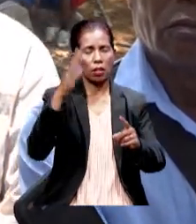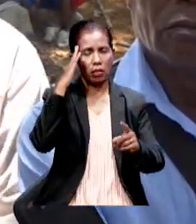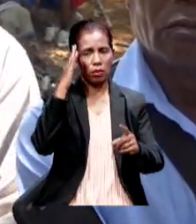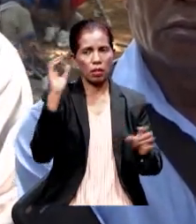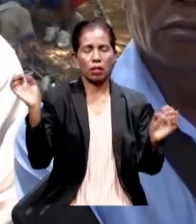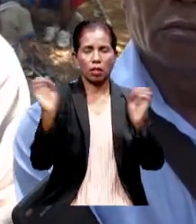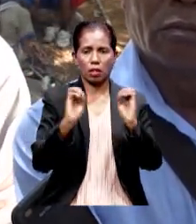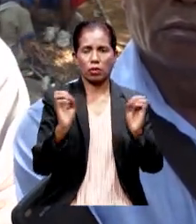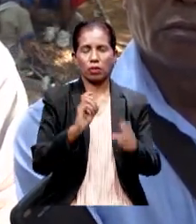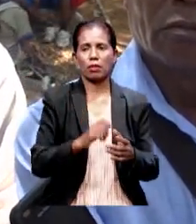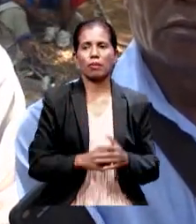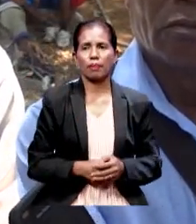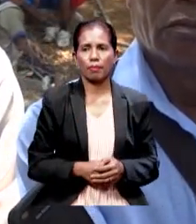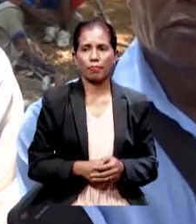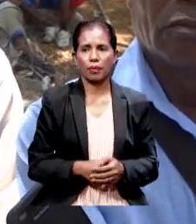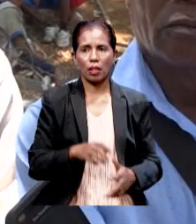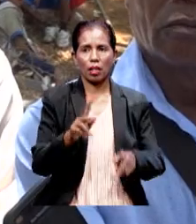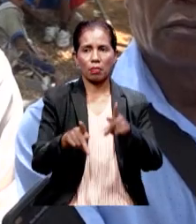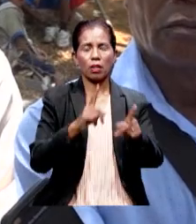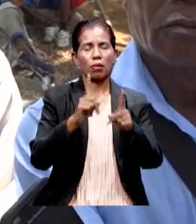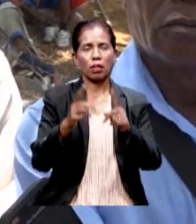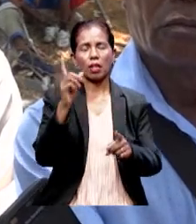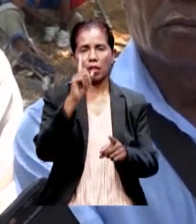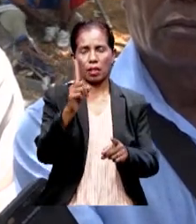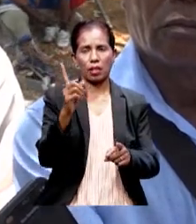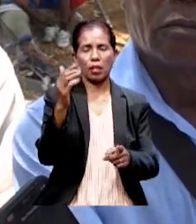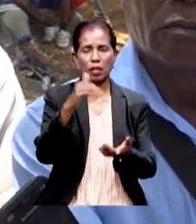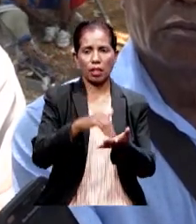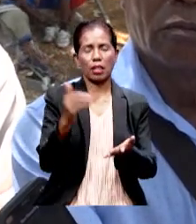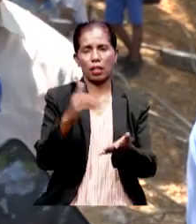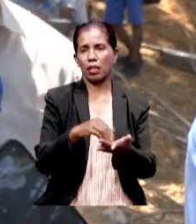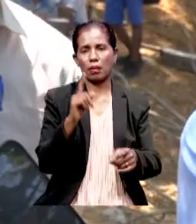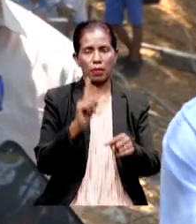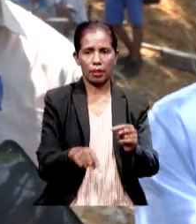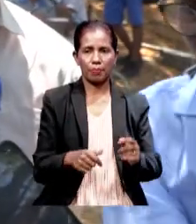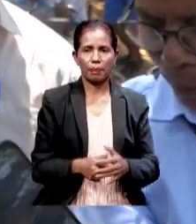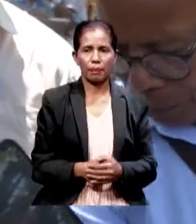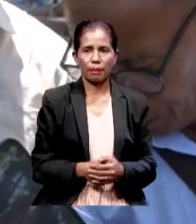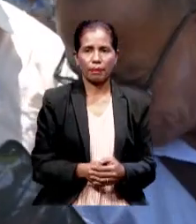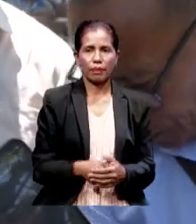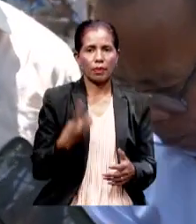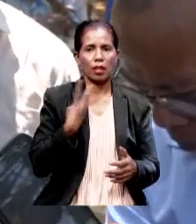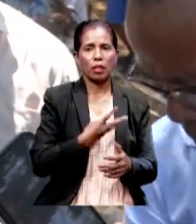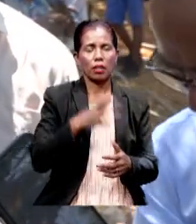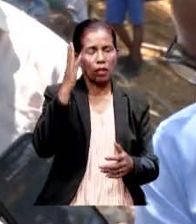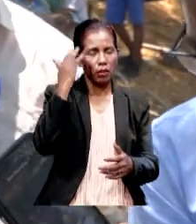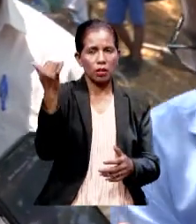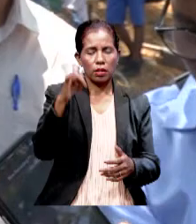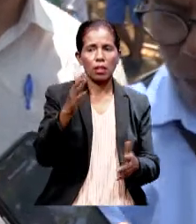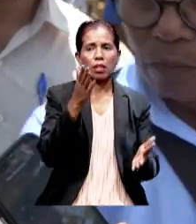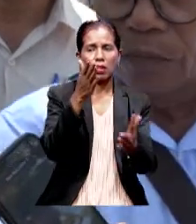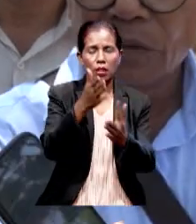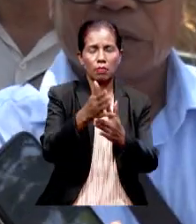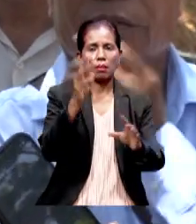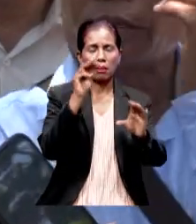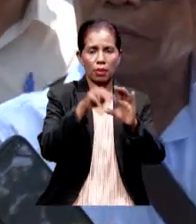lá os falha na... Então é uma colher da lei, da vela e da de mais falhamos lá. Então não ainda se tem que tamar para o mercado